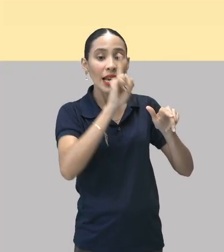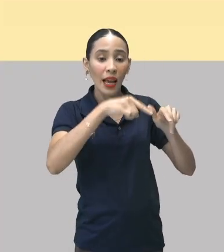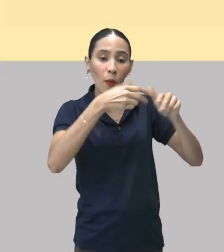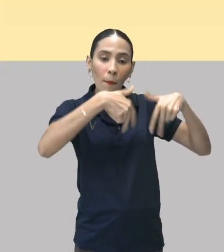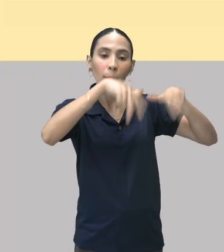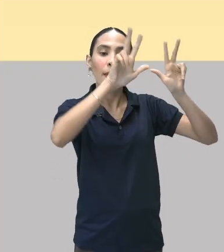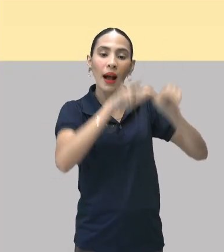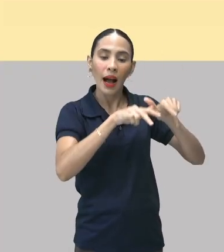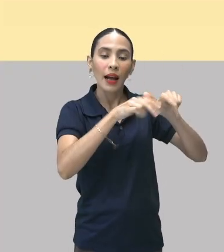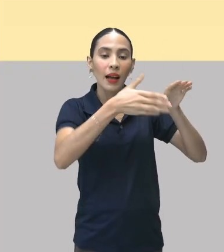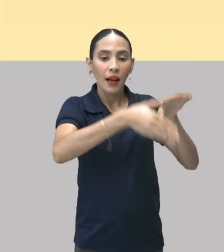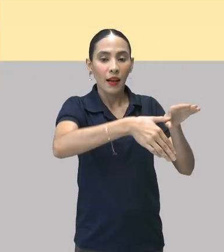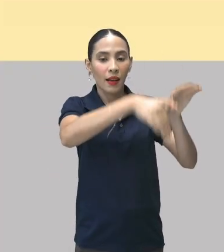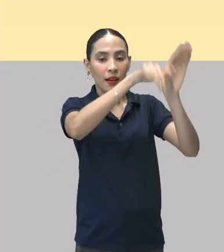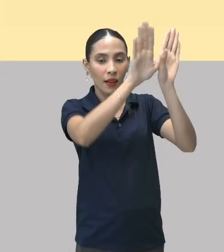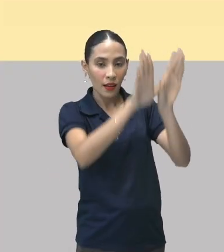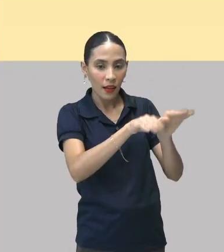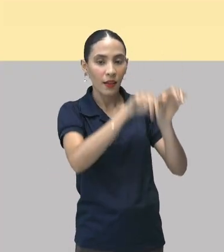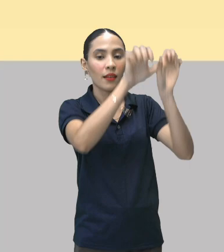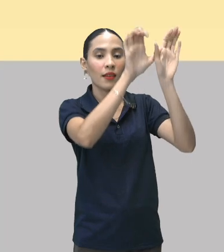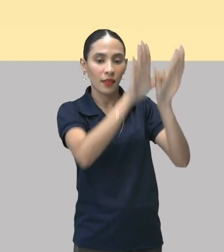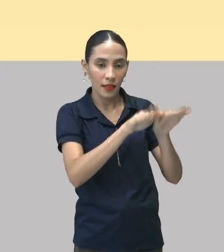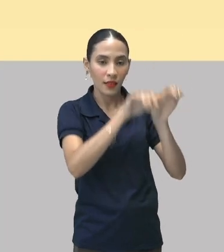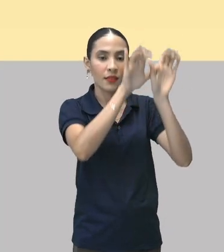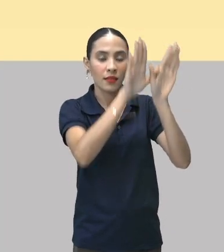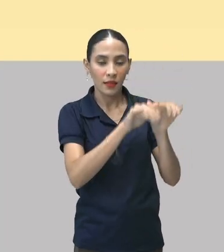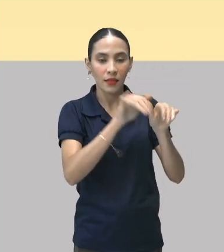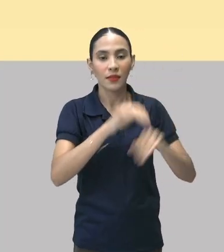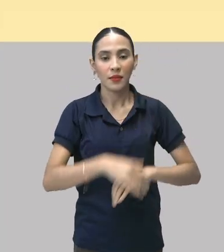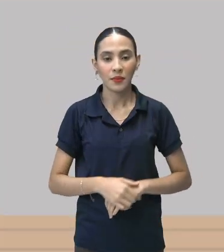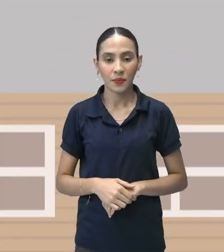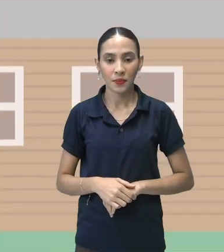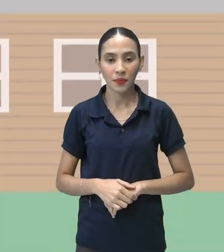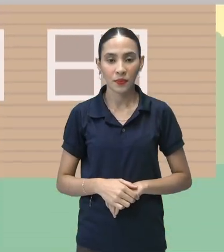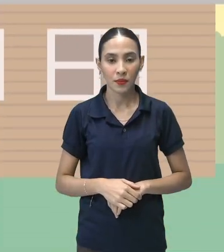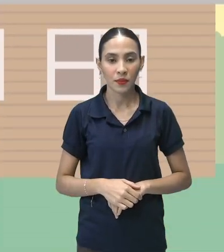é uma águia, abra suas asas e voe."